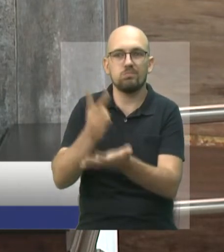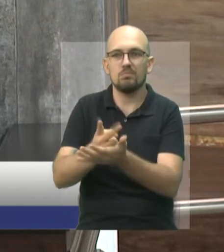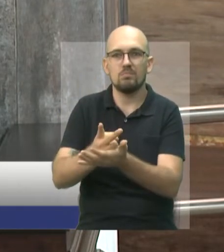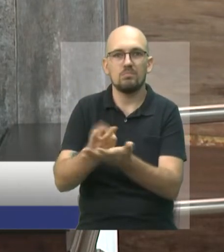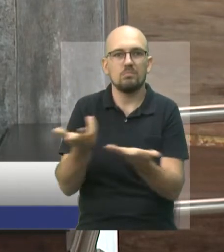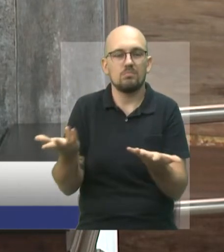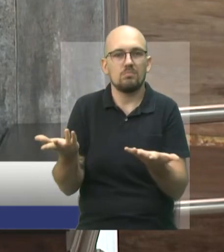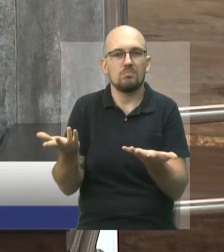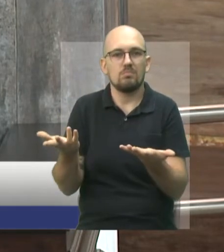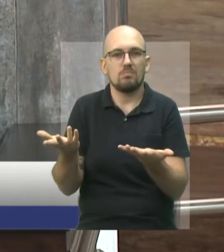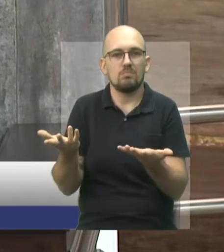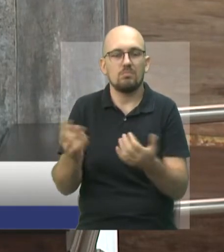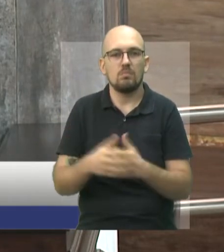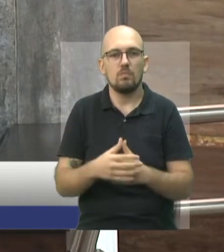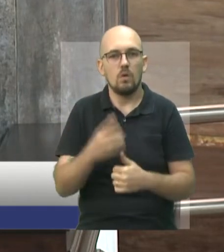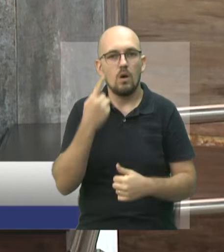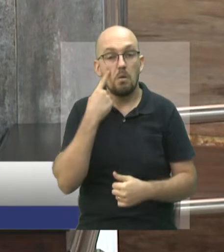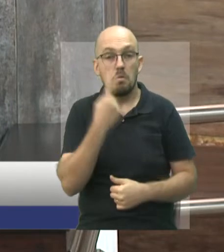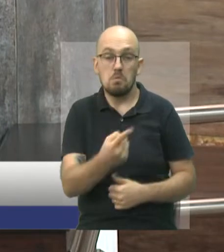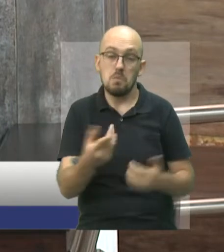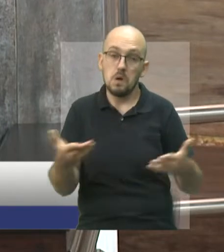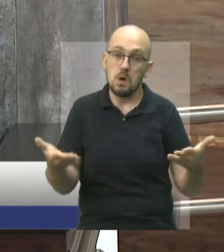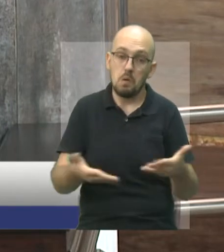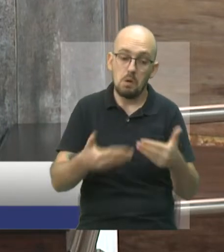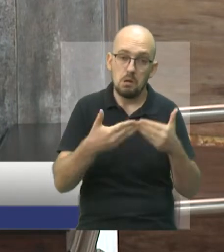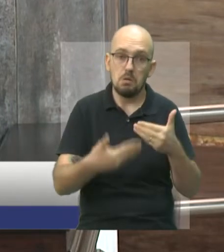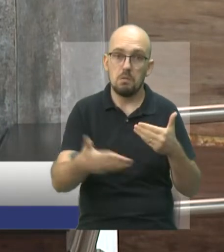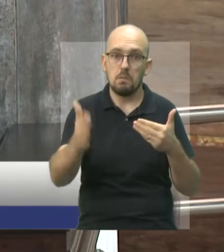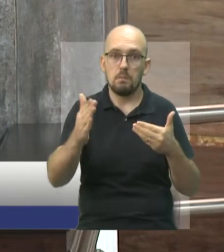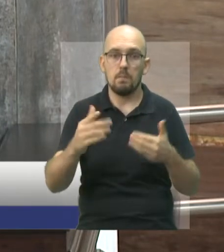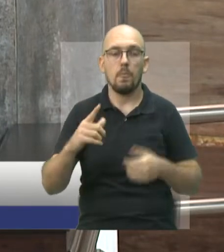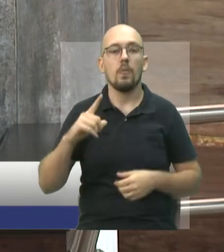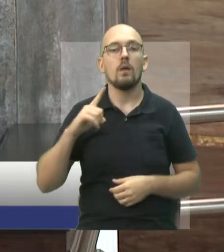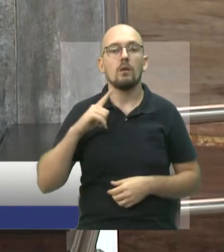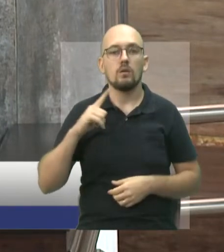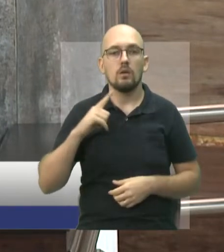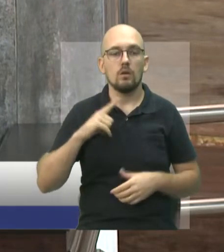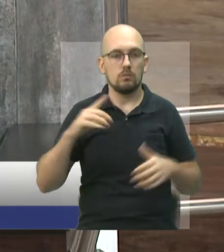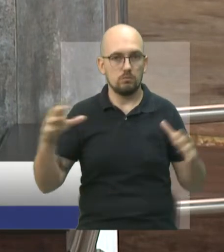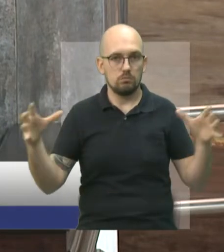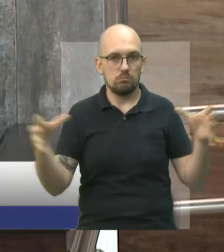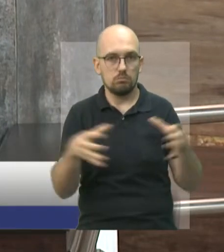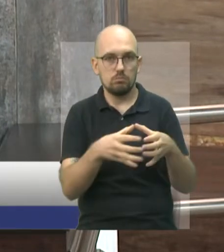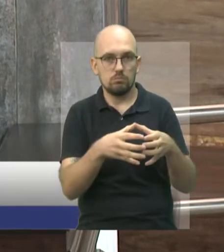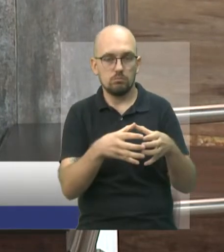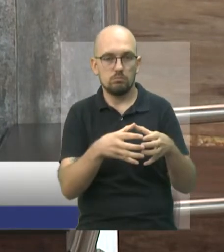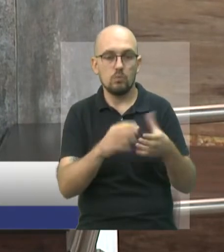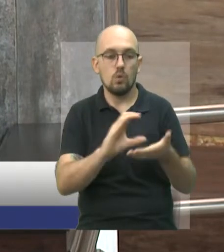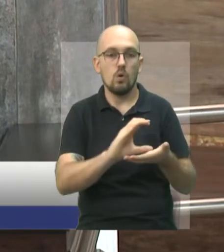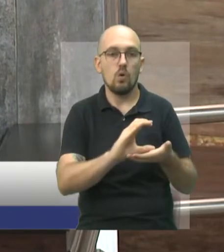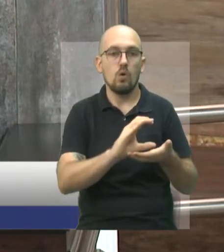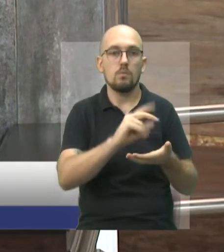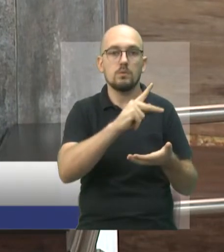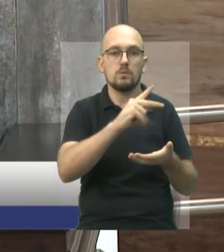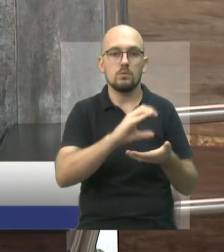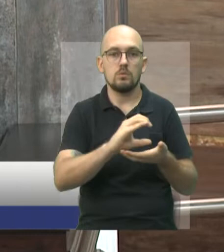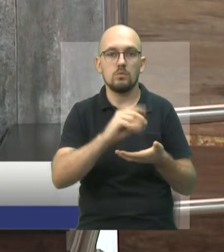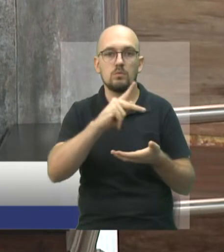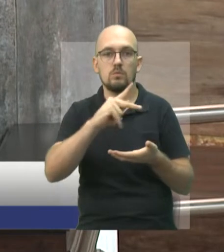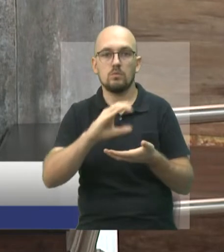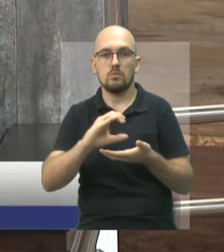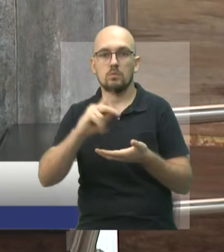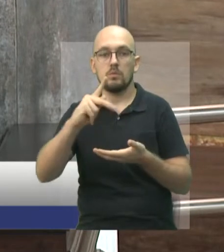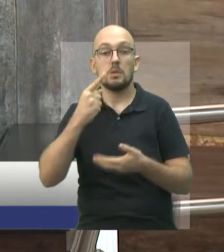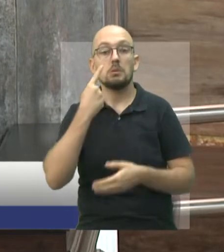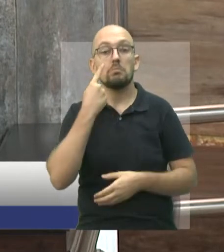diferença. Vamos ver agora a formação das comissões, certo?